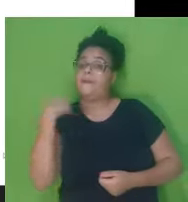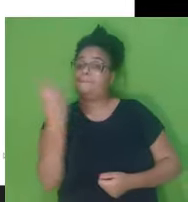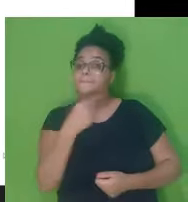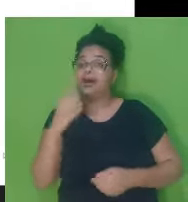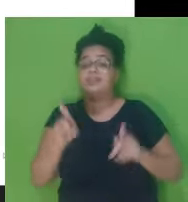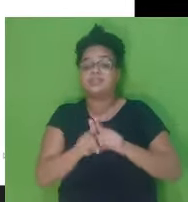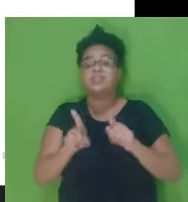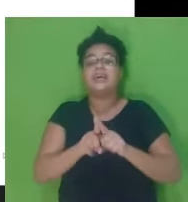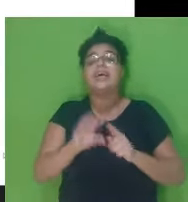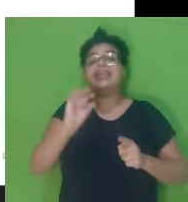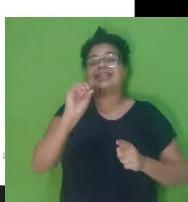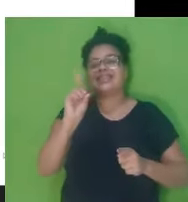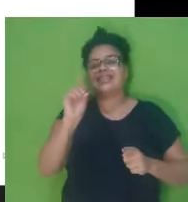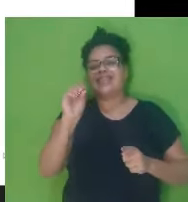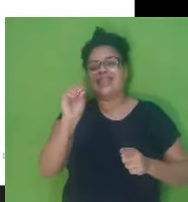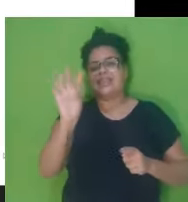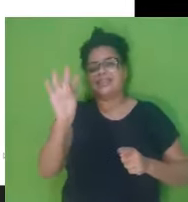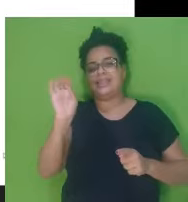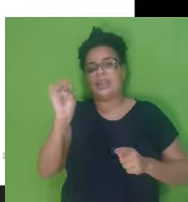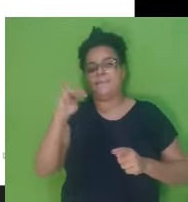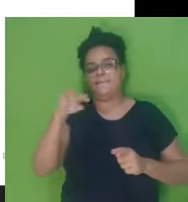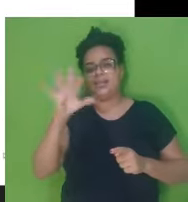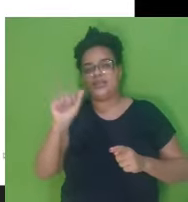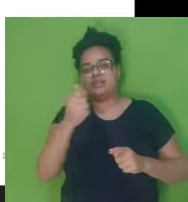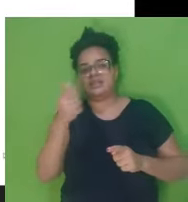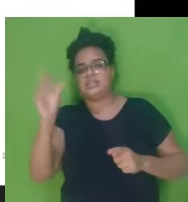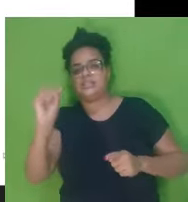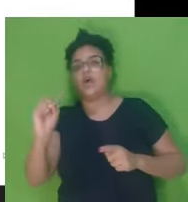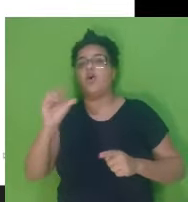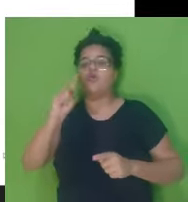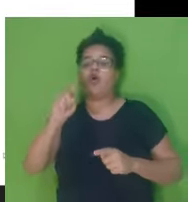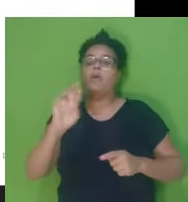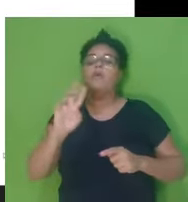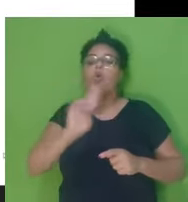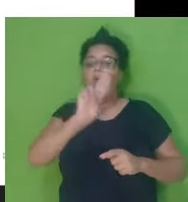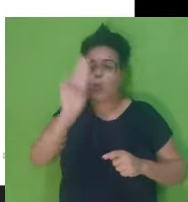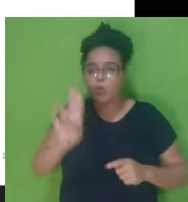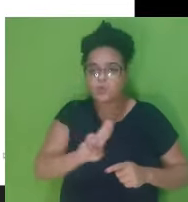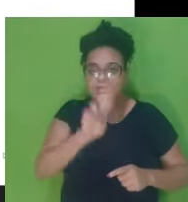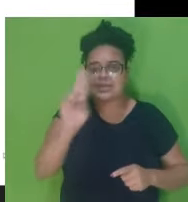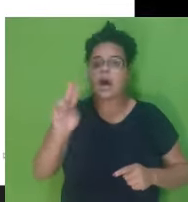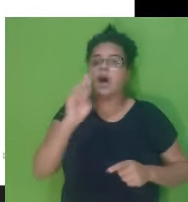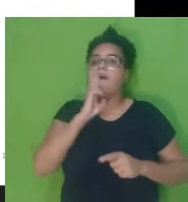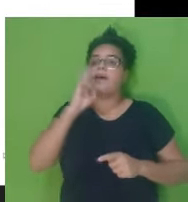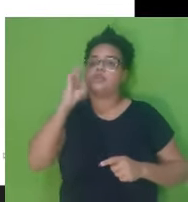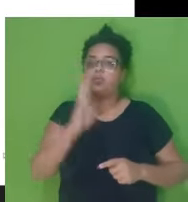Para tirar a indeterminação desse limite, nós vamos utilizar esse resultado,